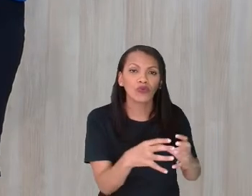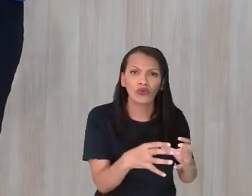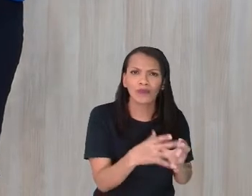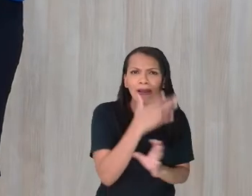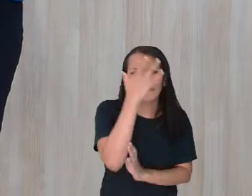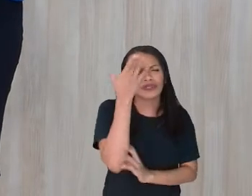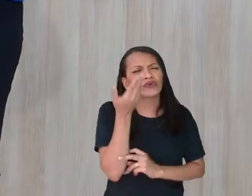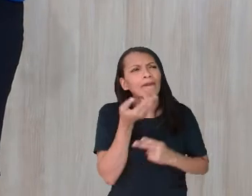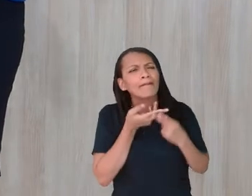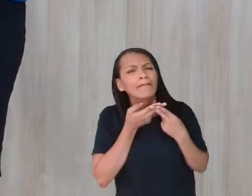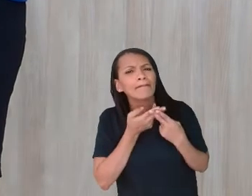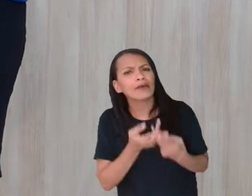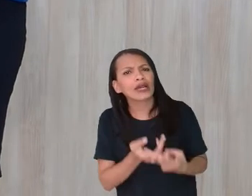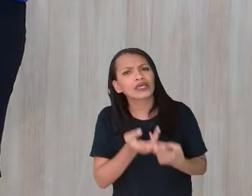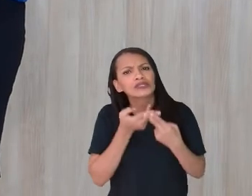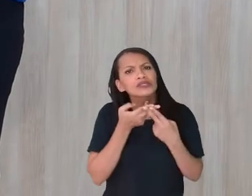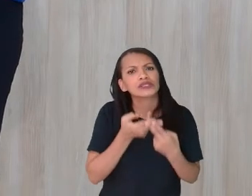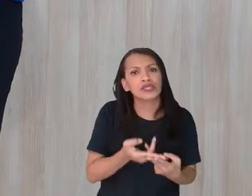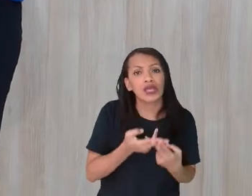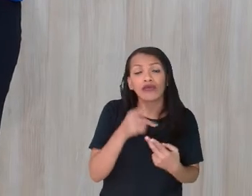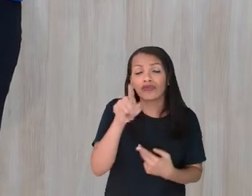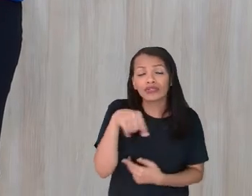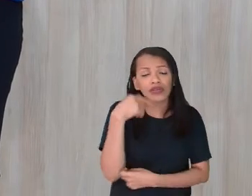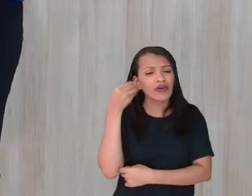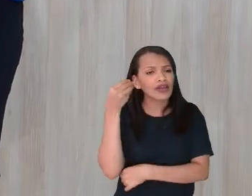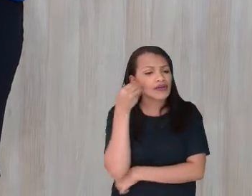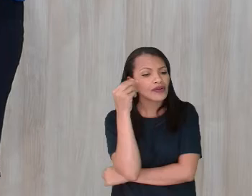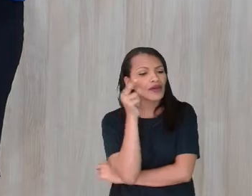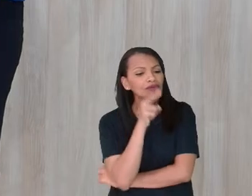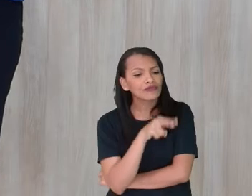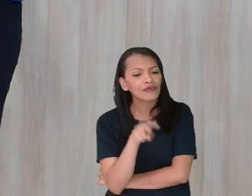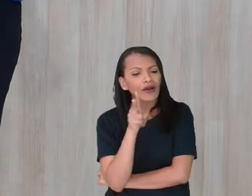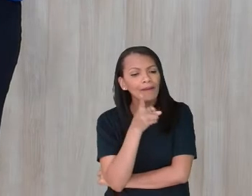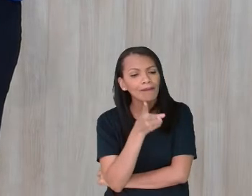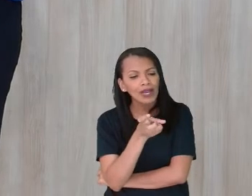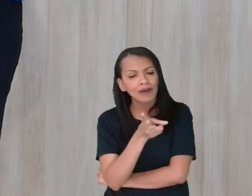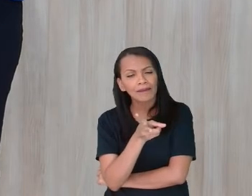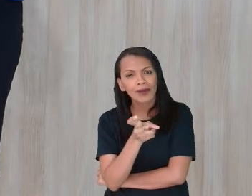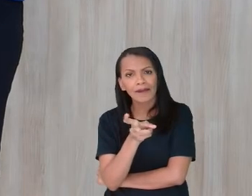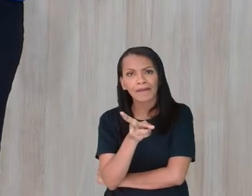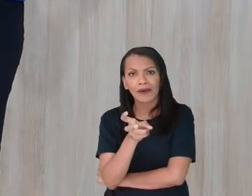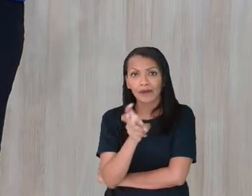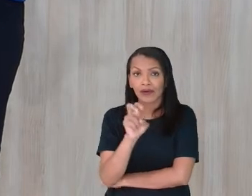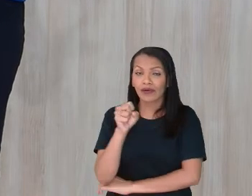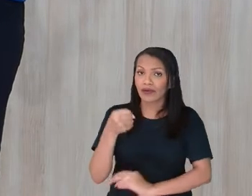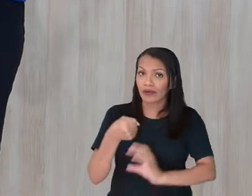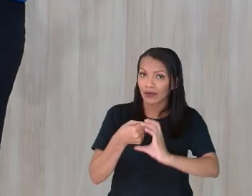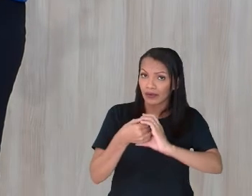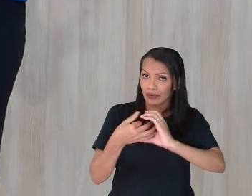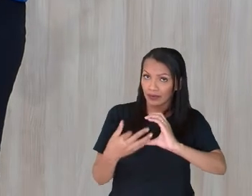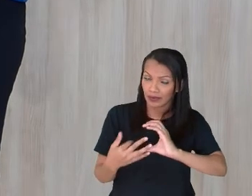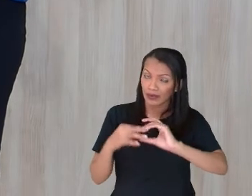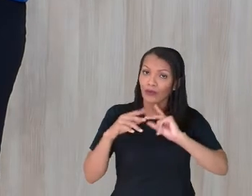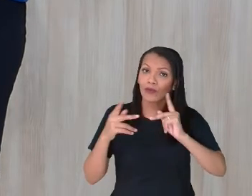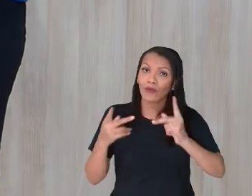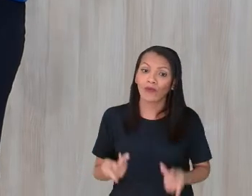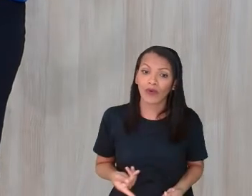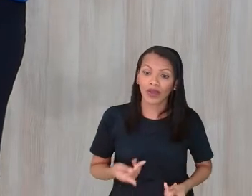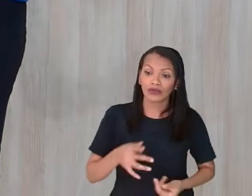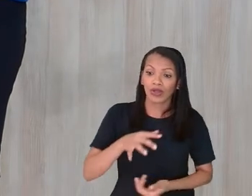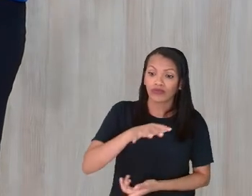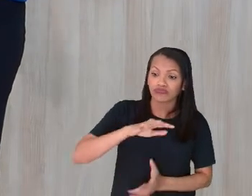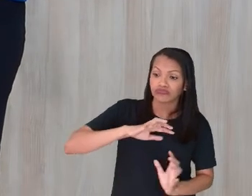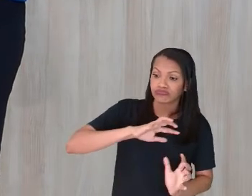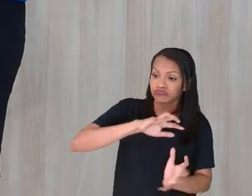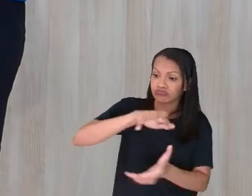que são pacientes. Então, aí você vai trabalhando com as características humanas universais, digamos assim, de maneira mais